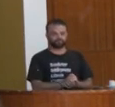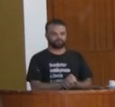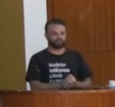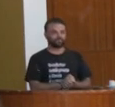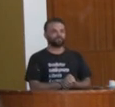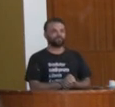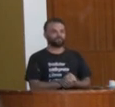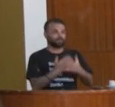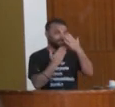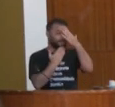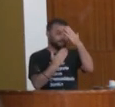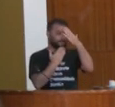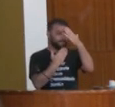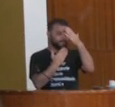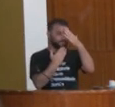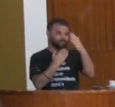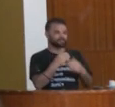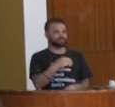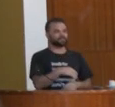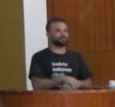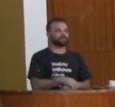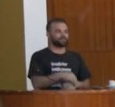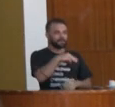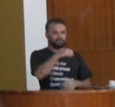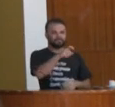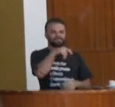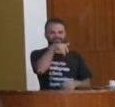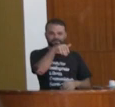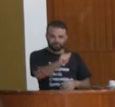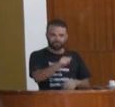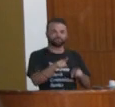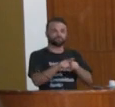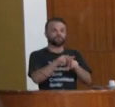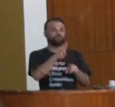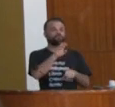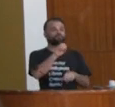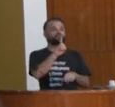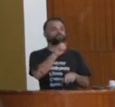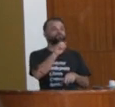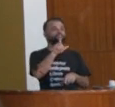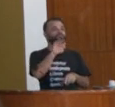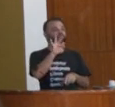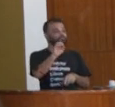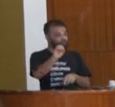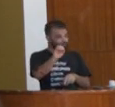agradecendo a presença da Márcia das Candeias e do Rodolfo da Padef, da Márcia da